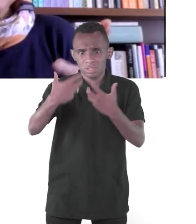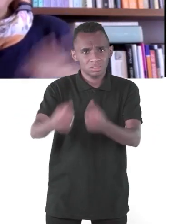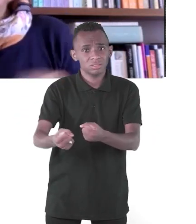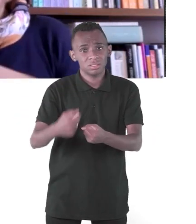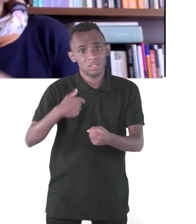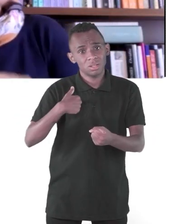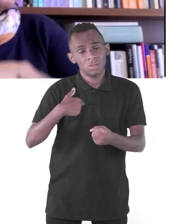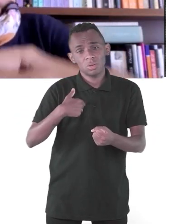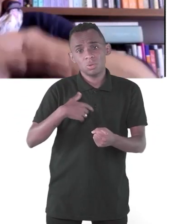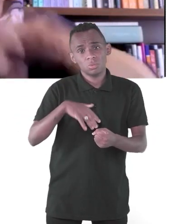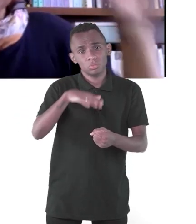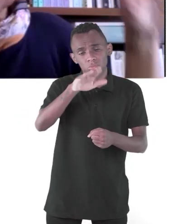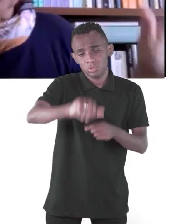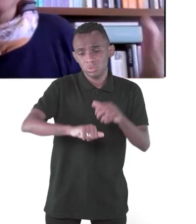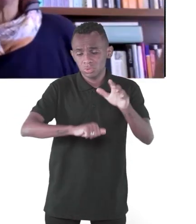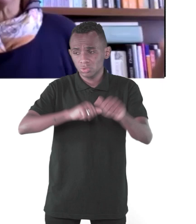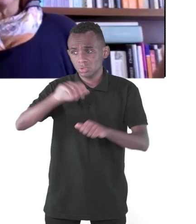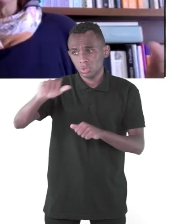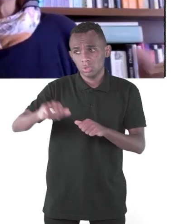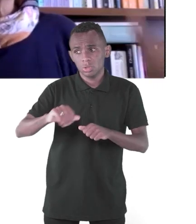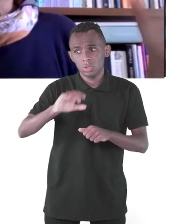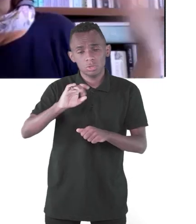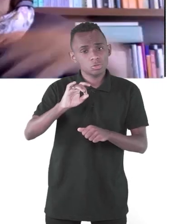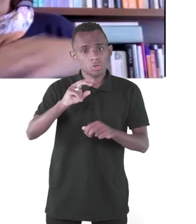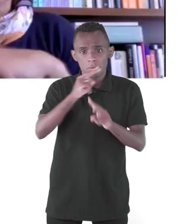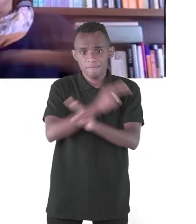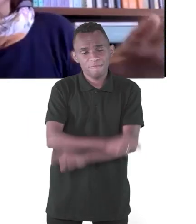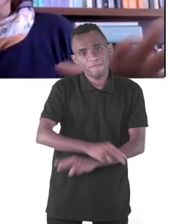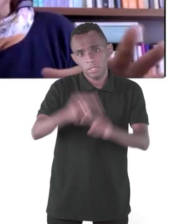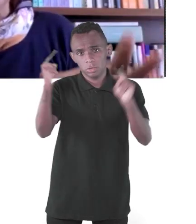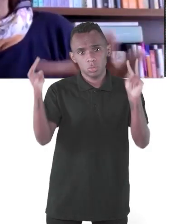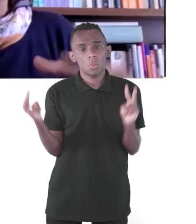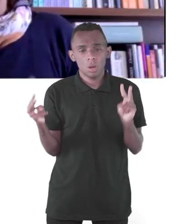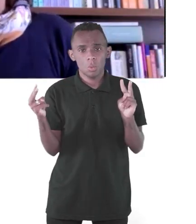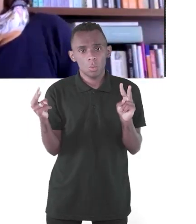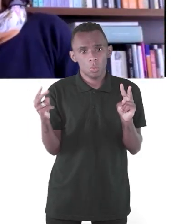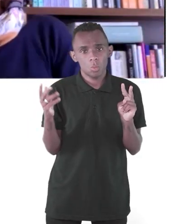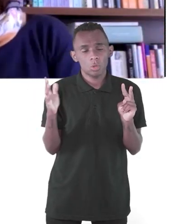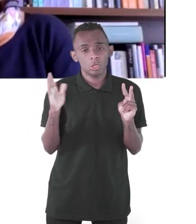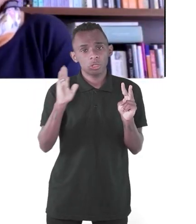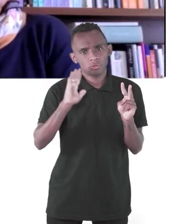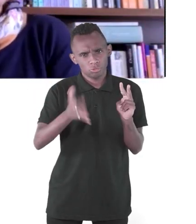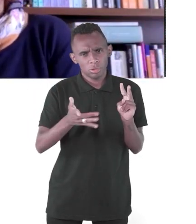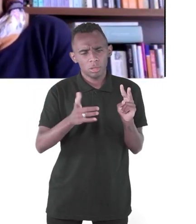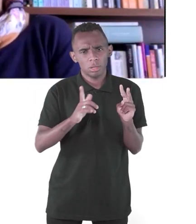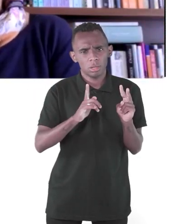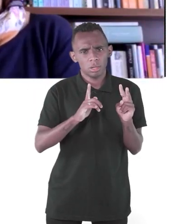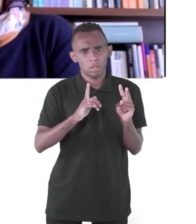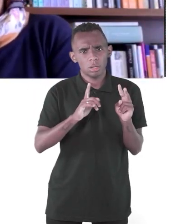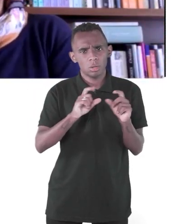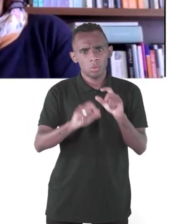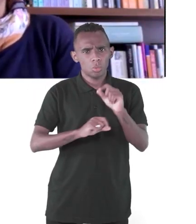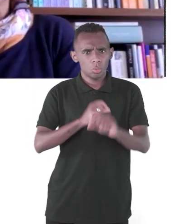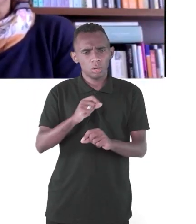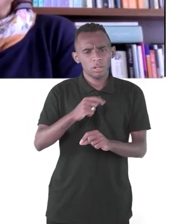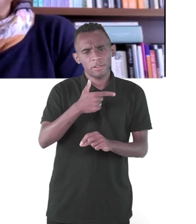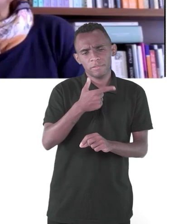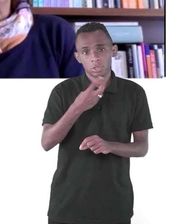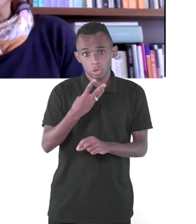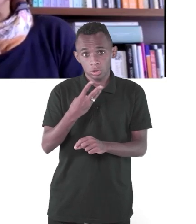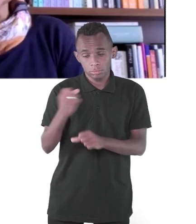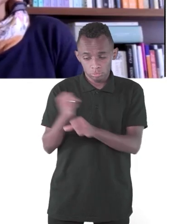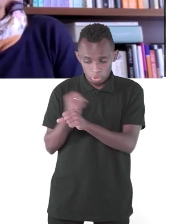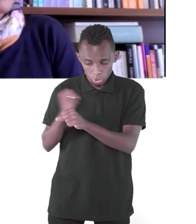toparam. E aí eu resolvi tirar de todas elas e virar digital totalmente. Então eu já estive... O Vozes do Brasil,